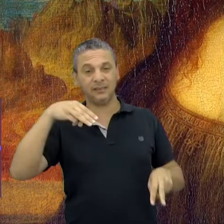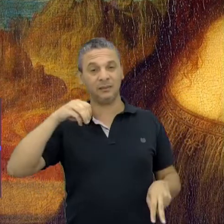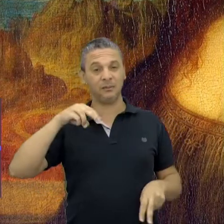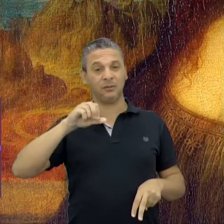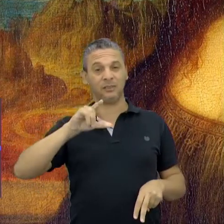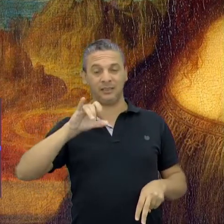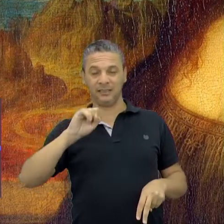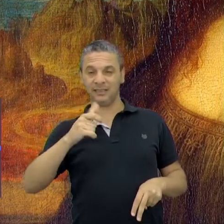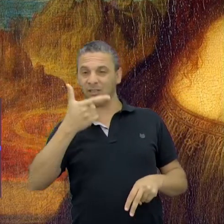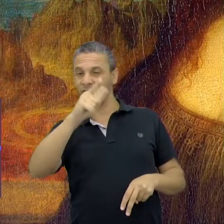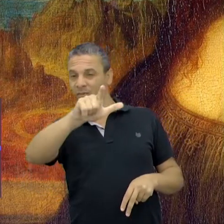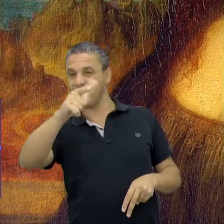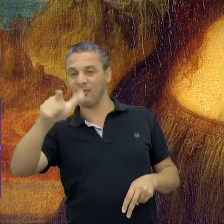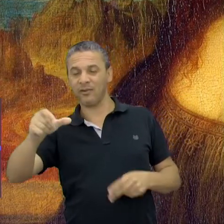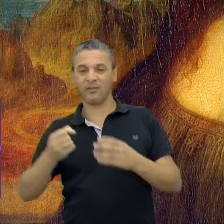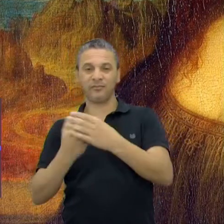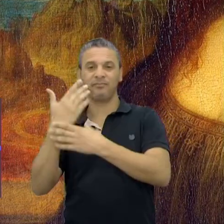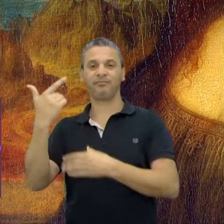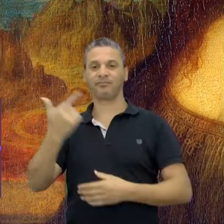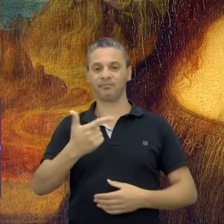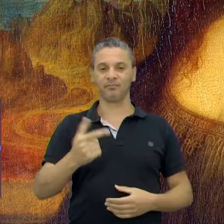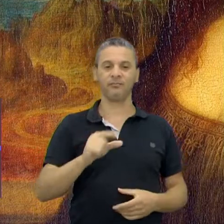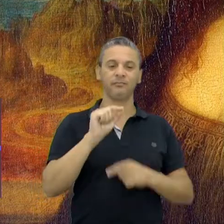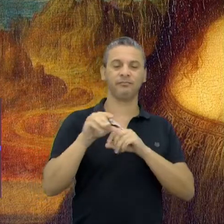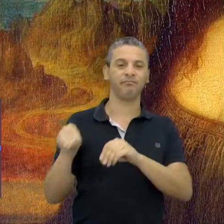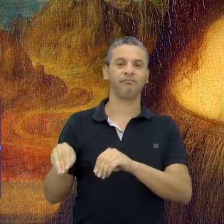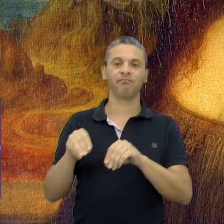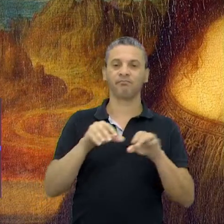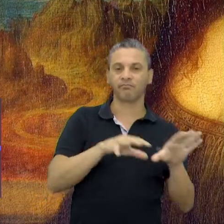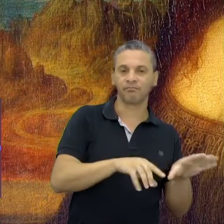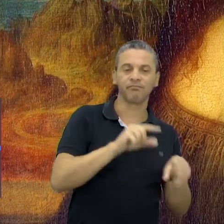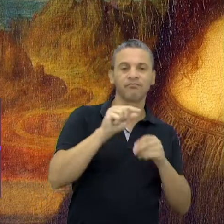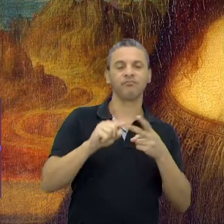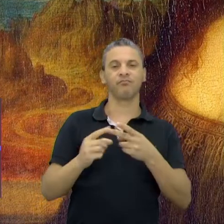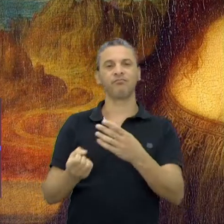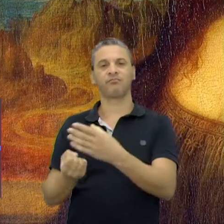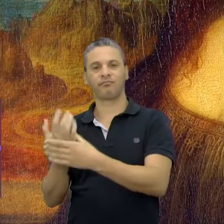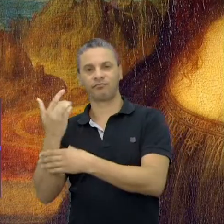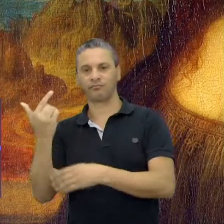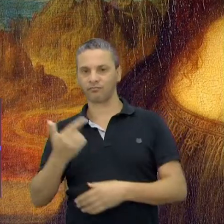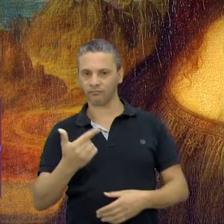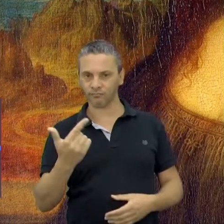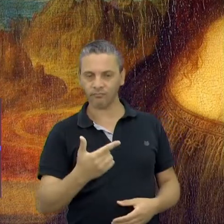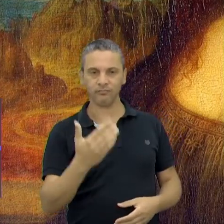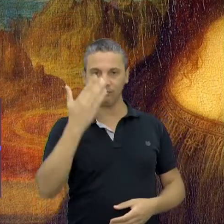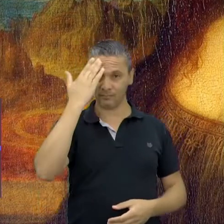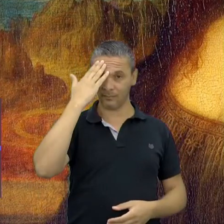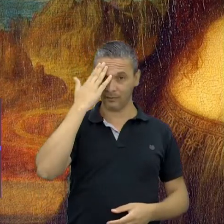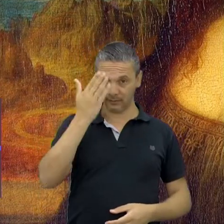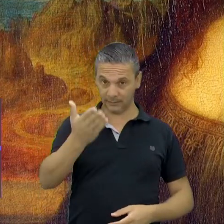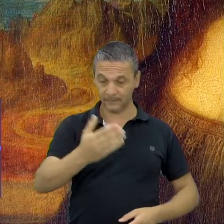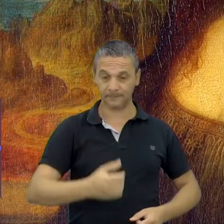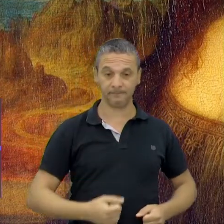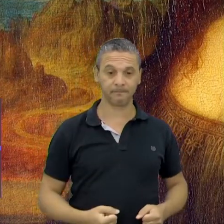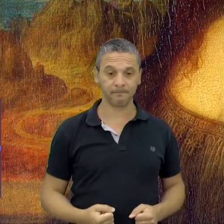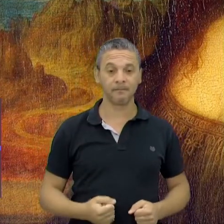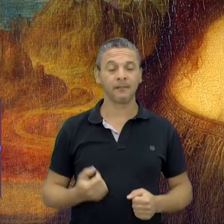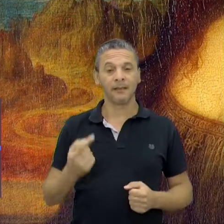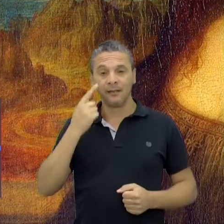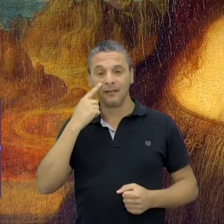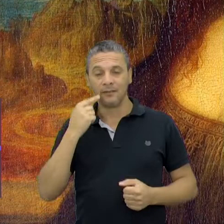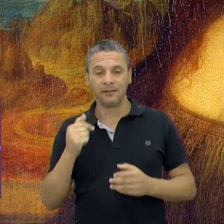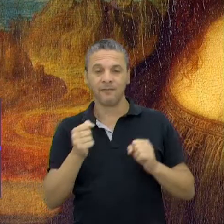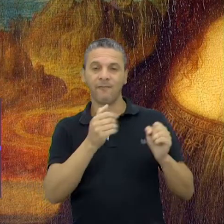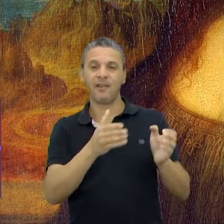É só pra gente ter uma ideia, então, do que é o plágio, do que é uma reprodução e do que é uma releitura, tá certo? Para ilustrar, nós temos